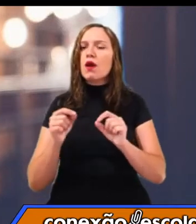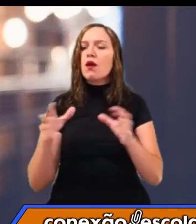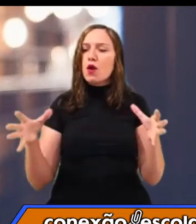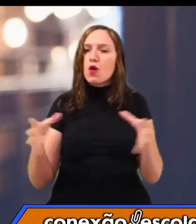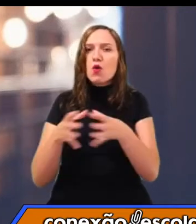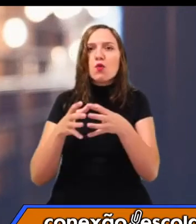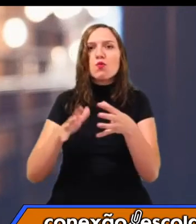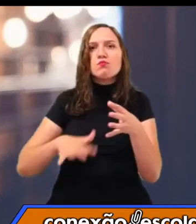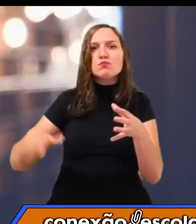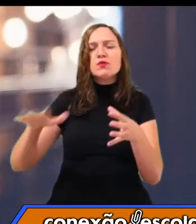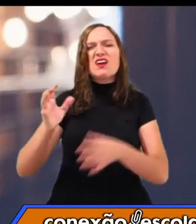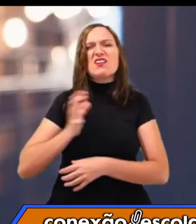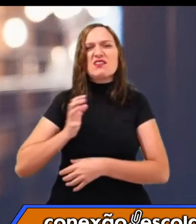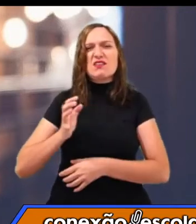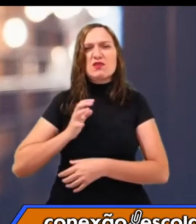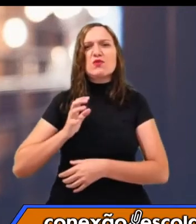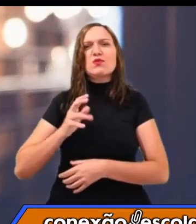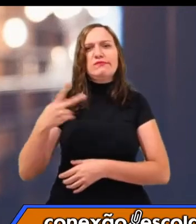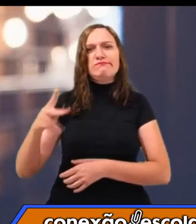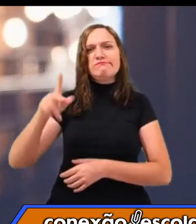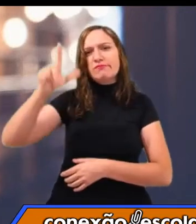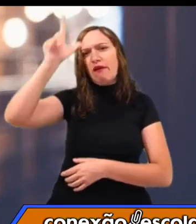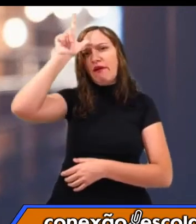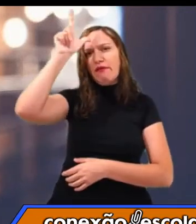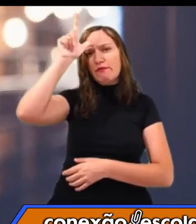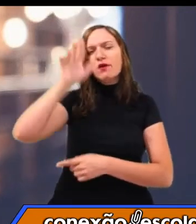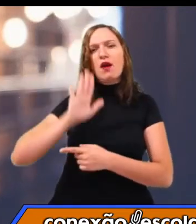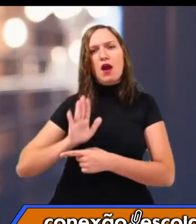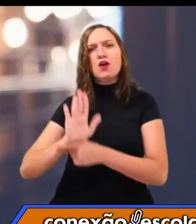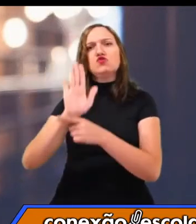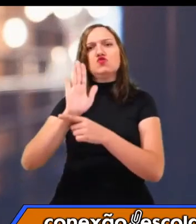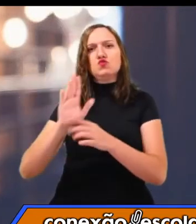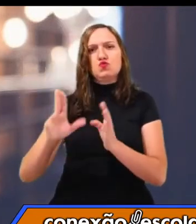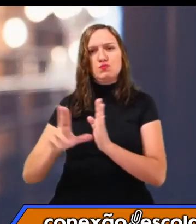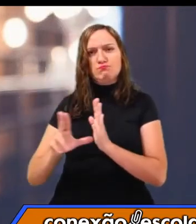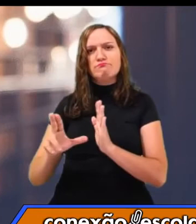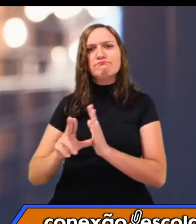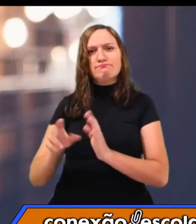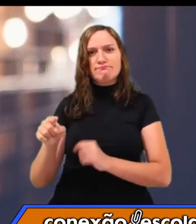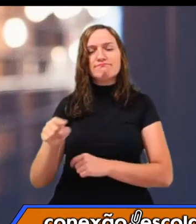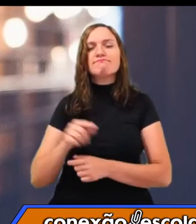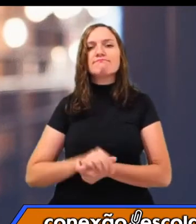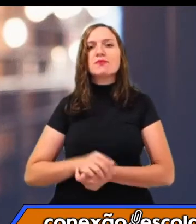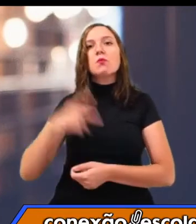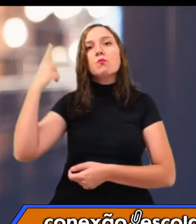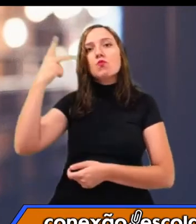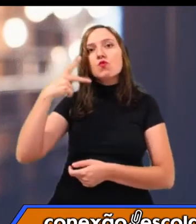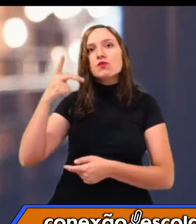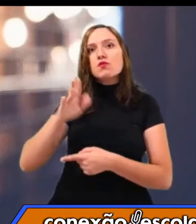boa parte da nobreza alemã, né? E foi esse apoio político da